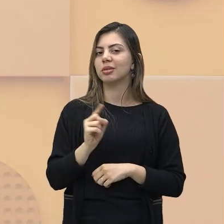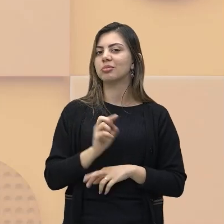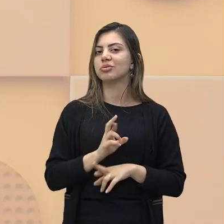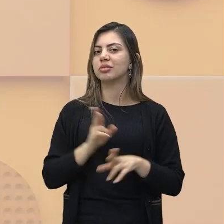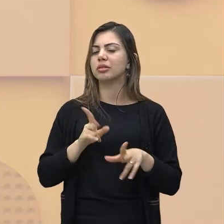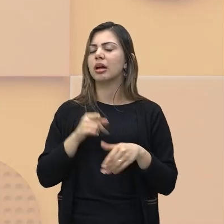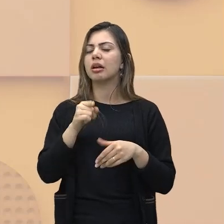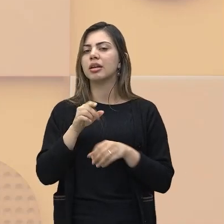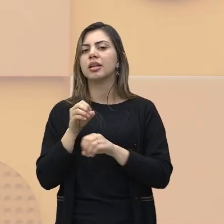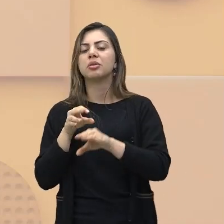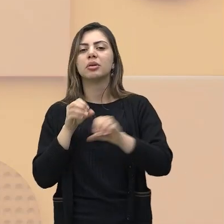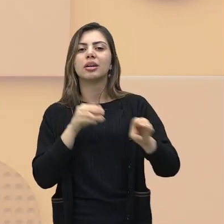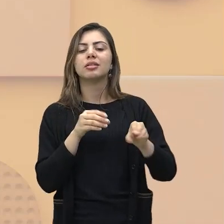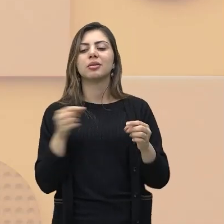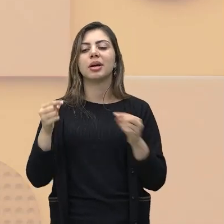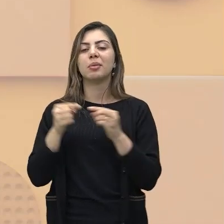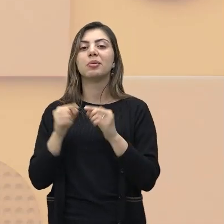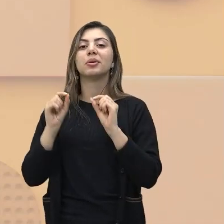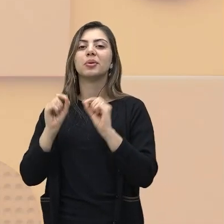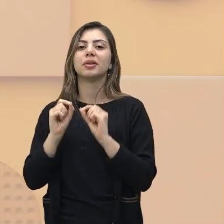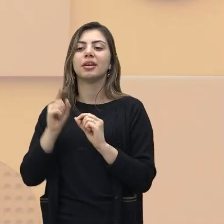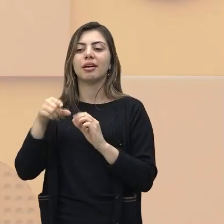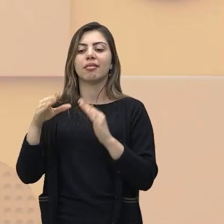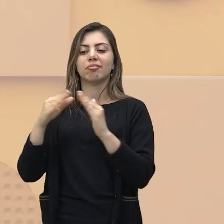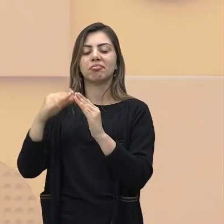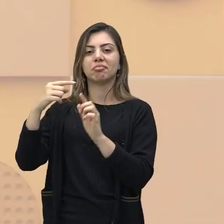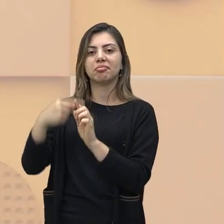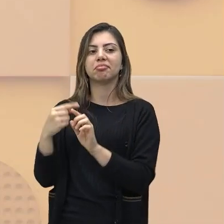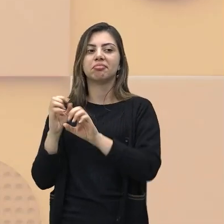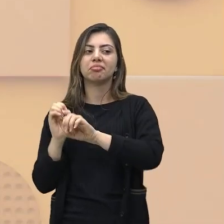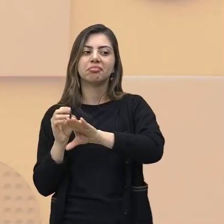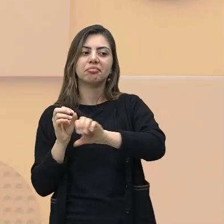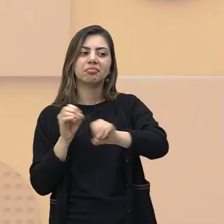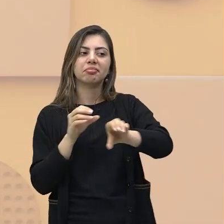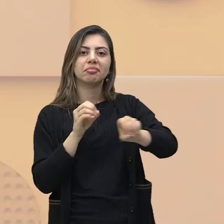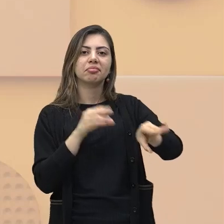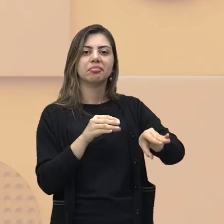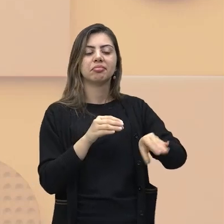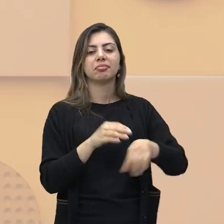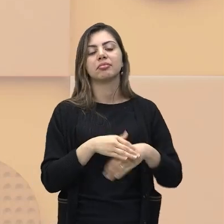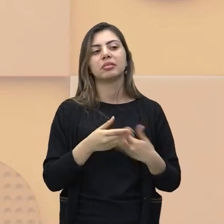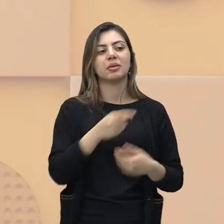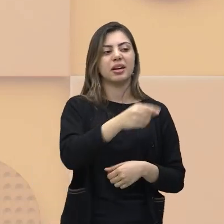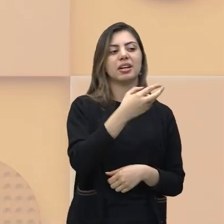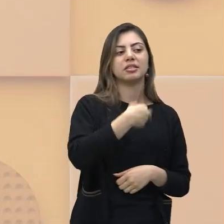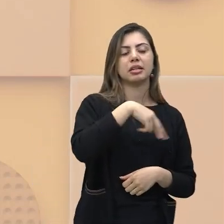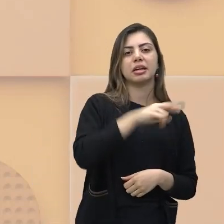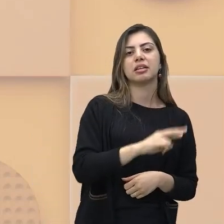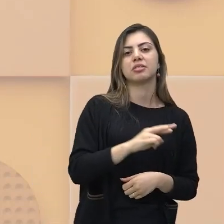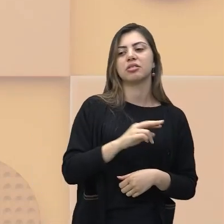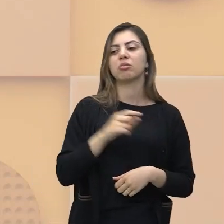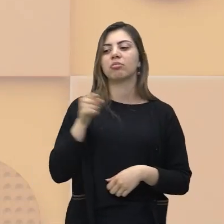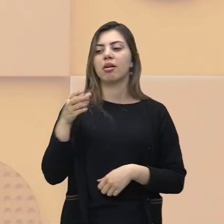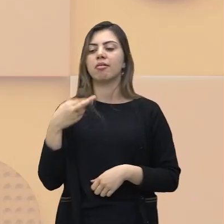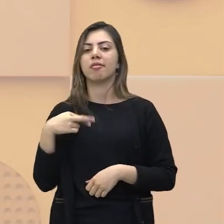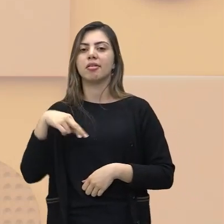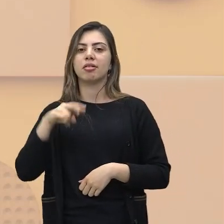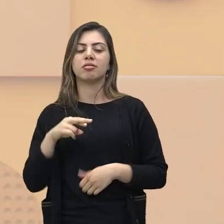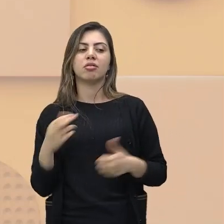ligada ao processo de catequização, ou seja, de inserção ou de substituição da religião indígena pela